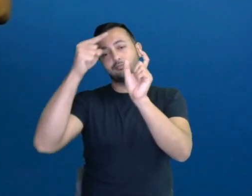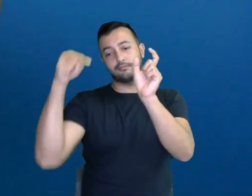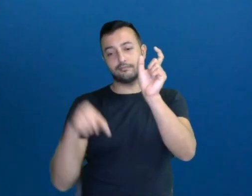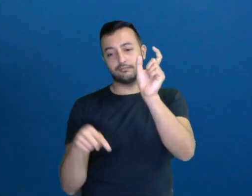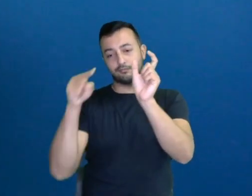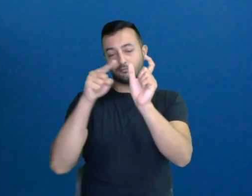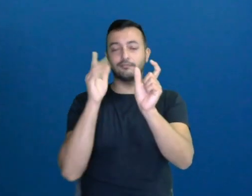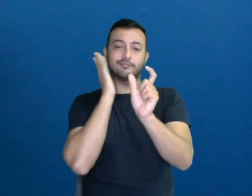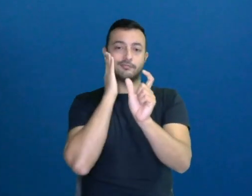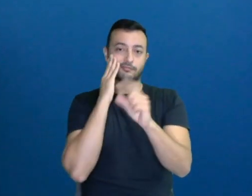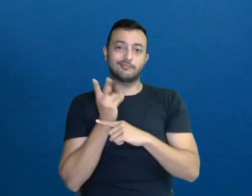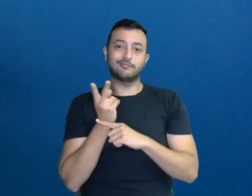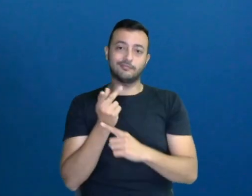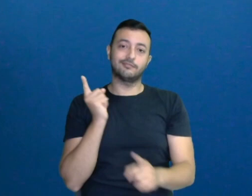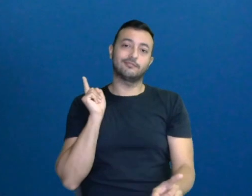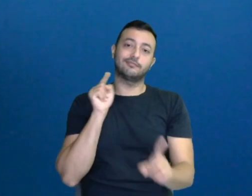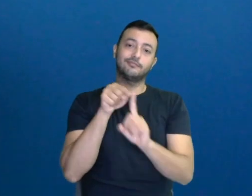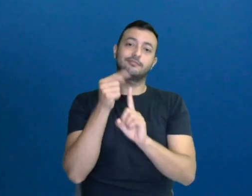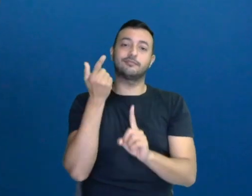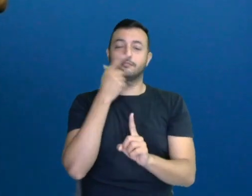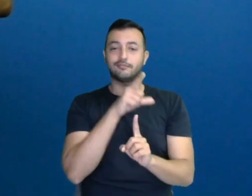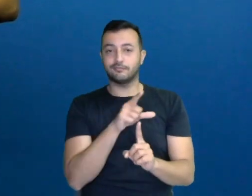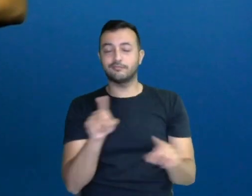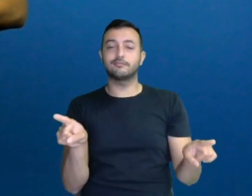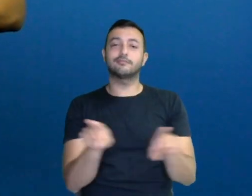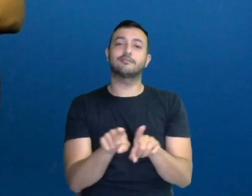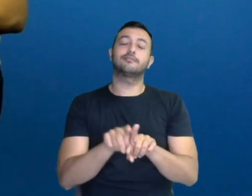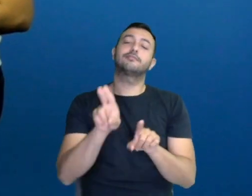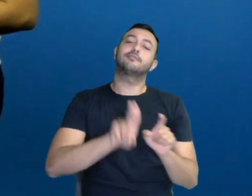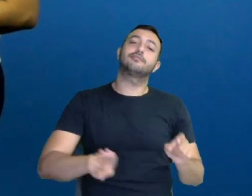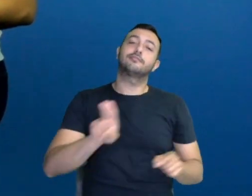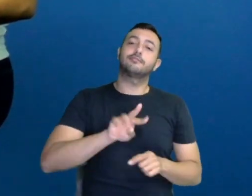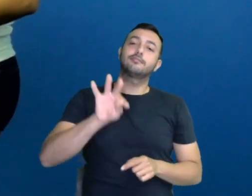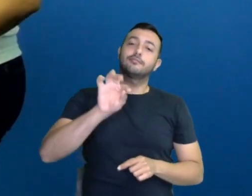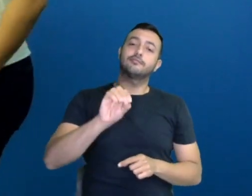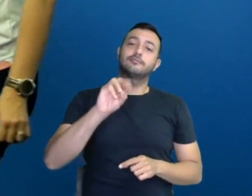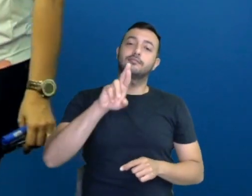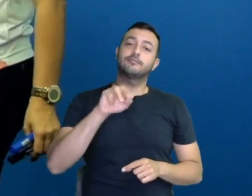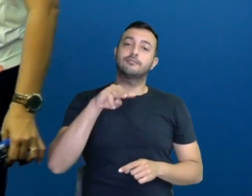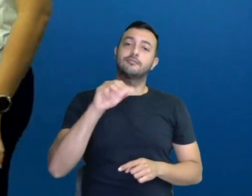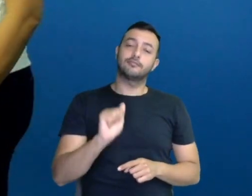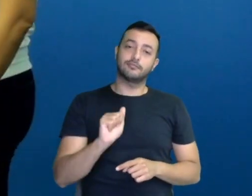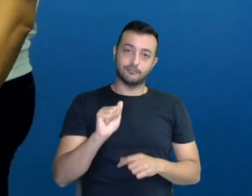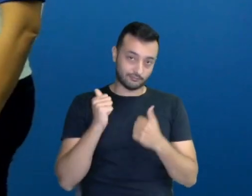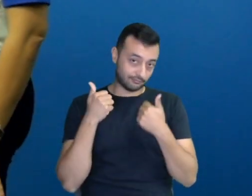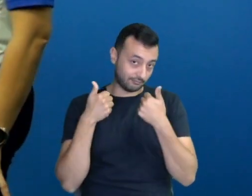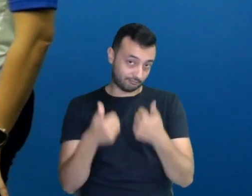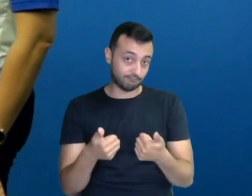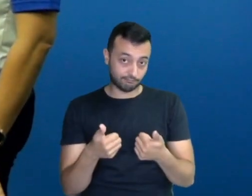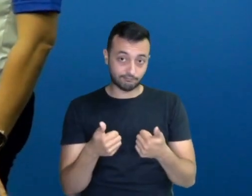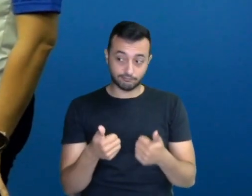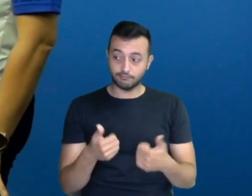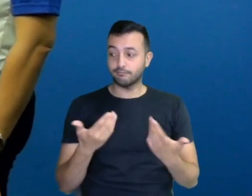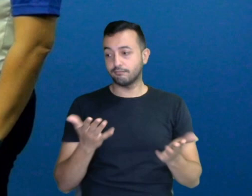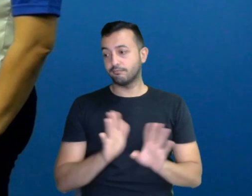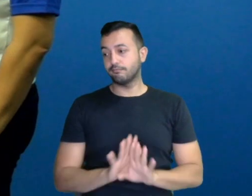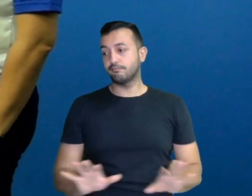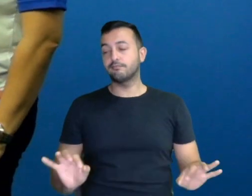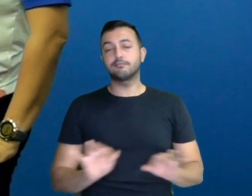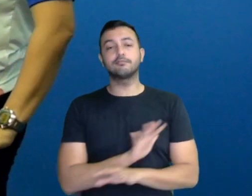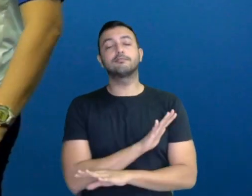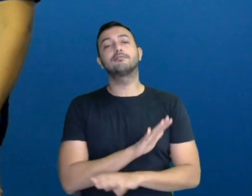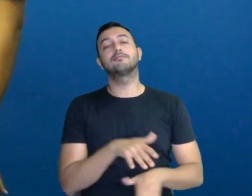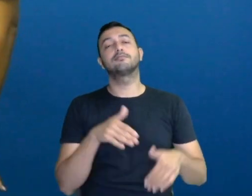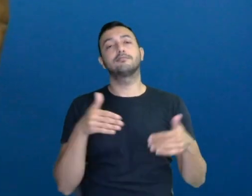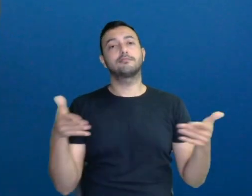chegar no que se procura usando também o teorema de Tales, Tá bom? Então, é isso.